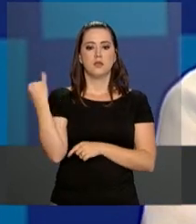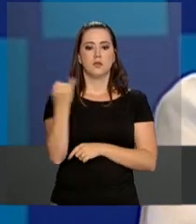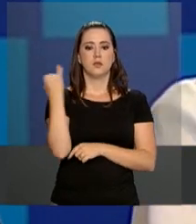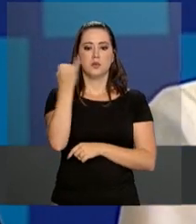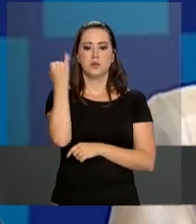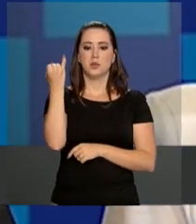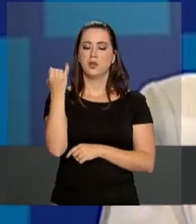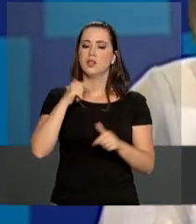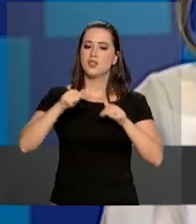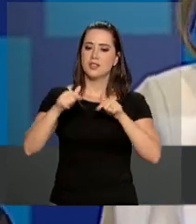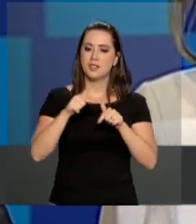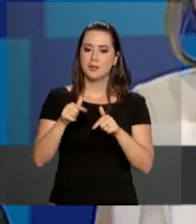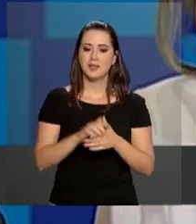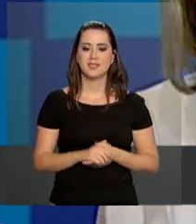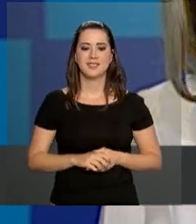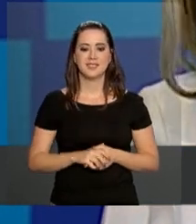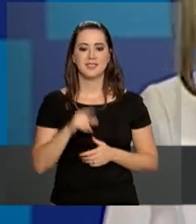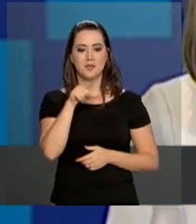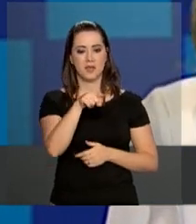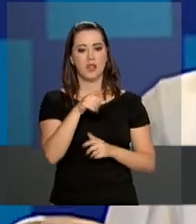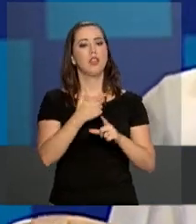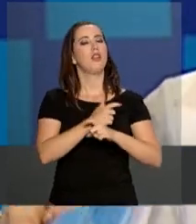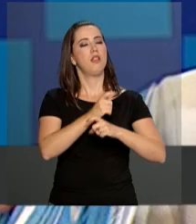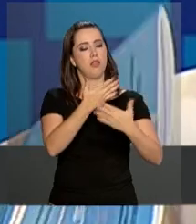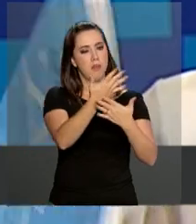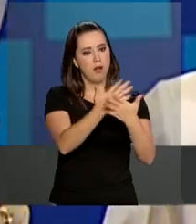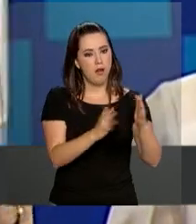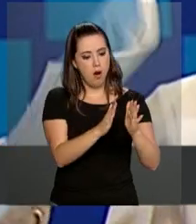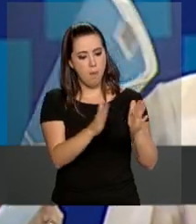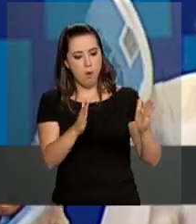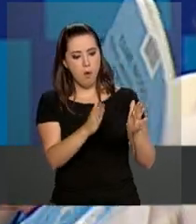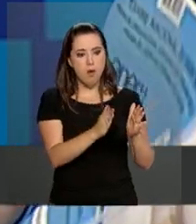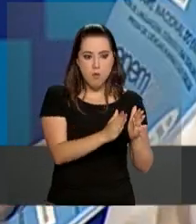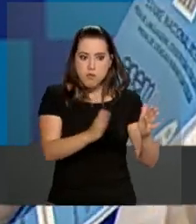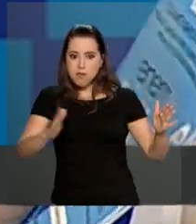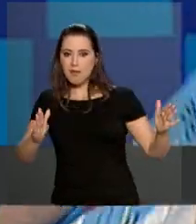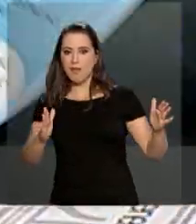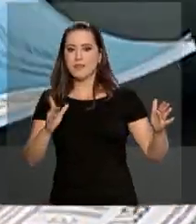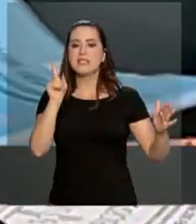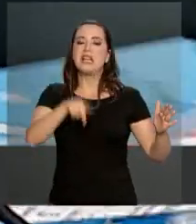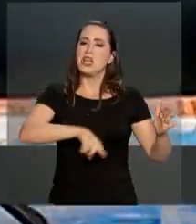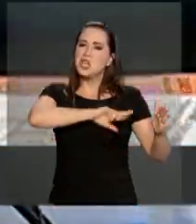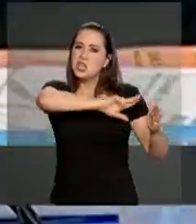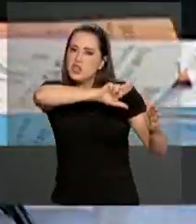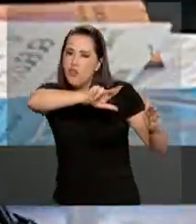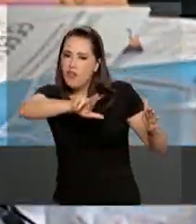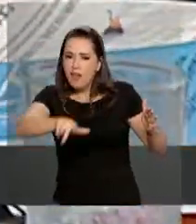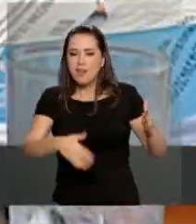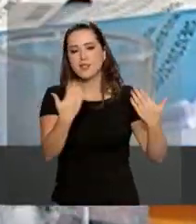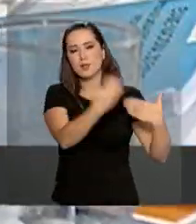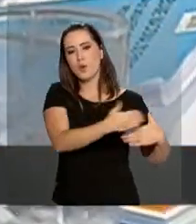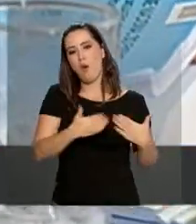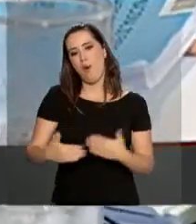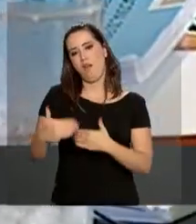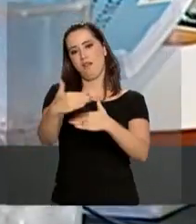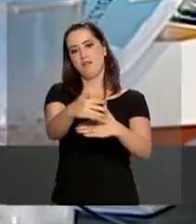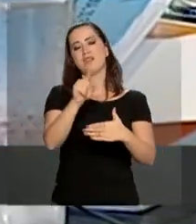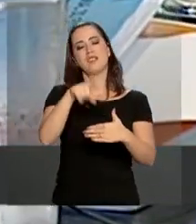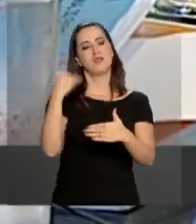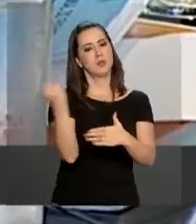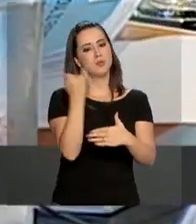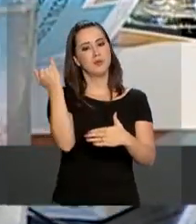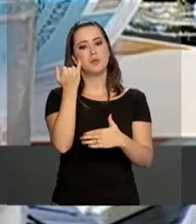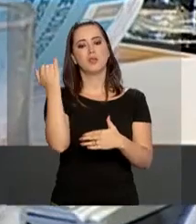desse trabalho ampliada super ampliada enfim acho que são materiais que são é realmente